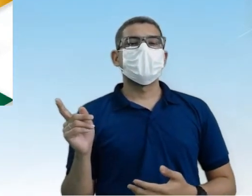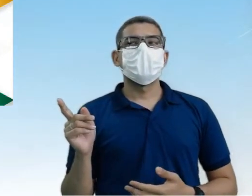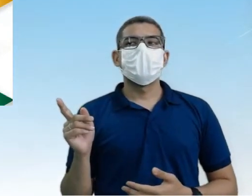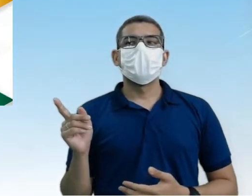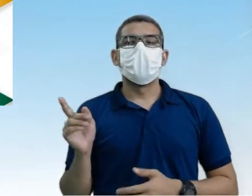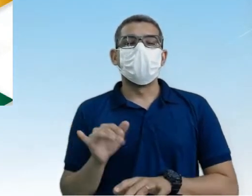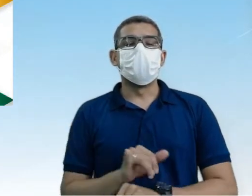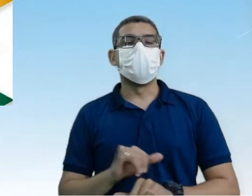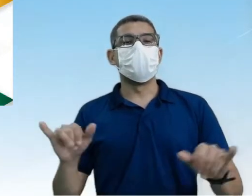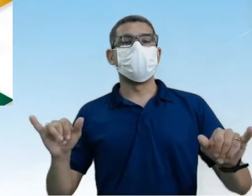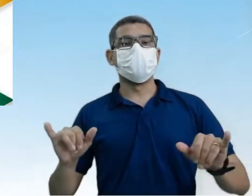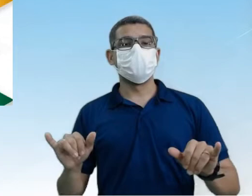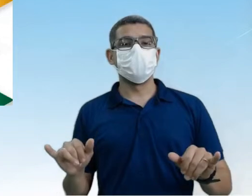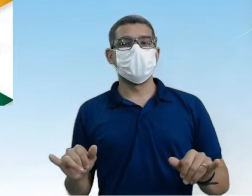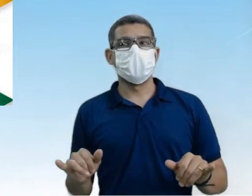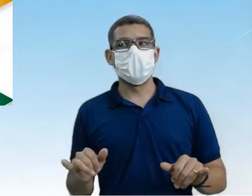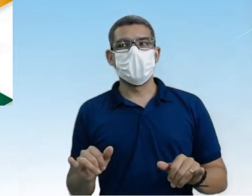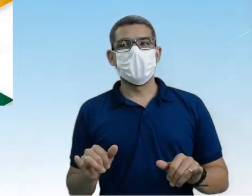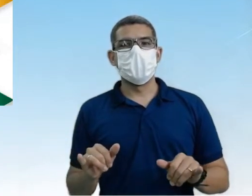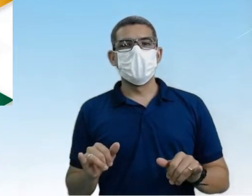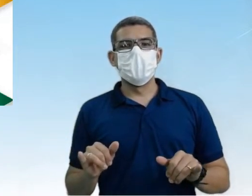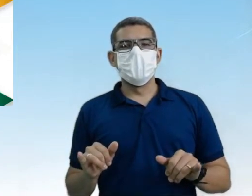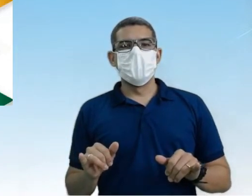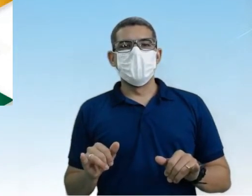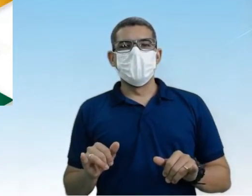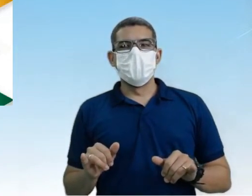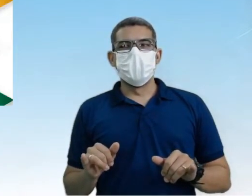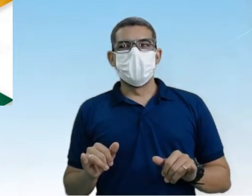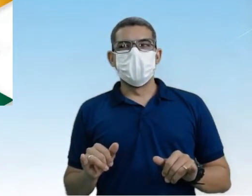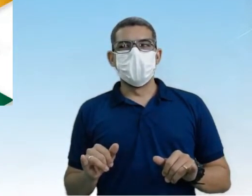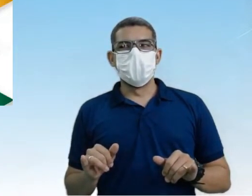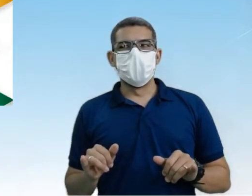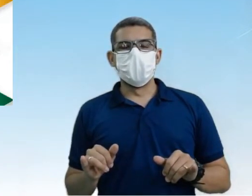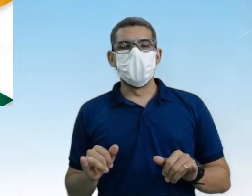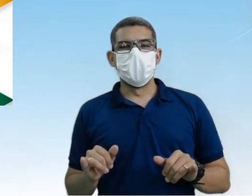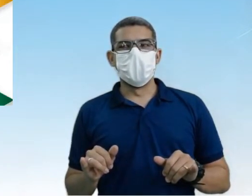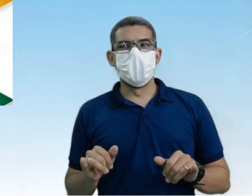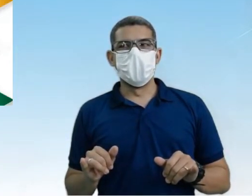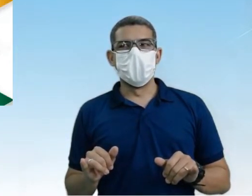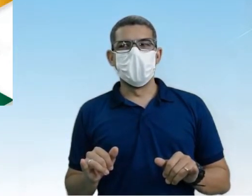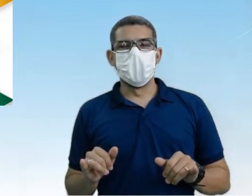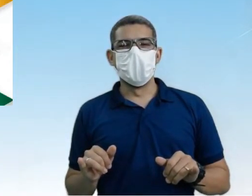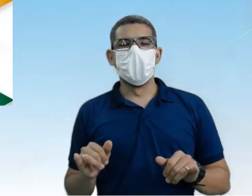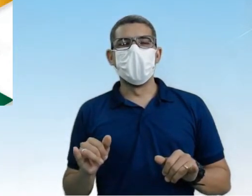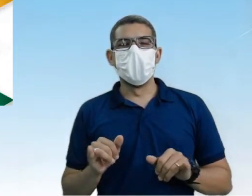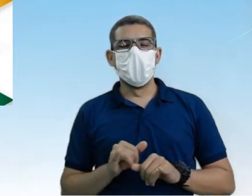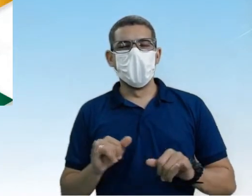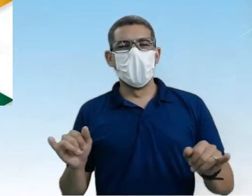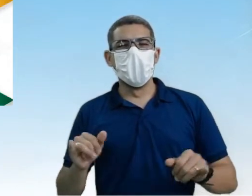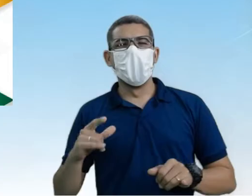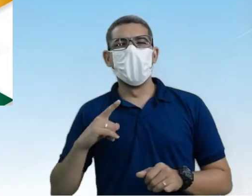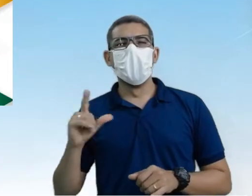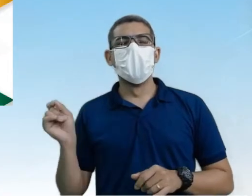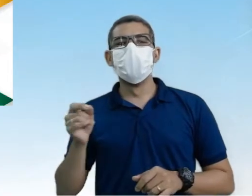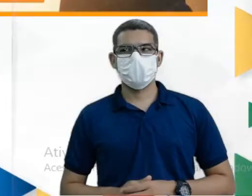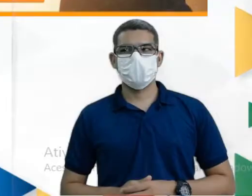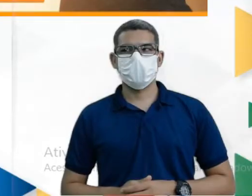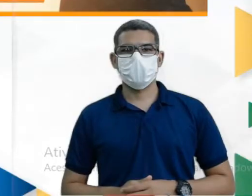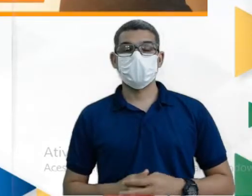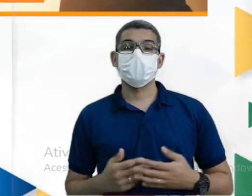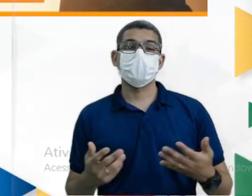esse anúncio dessa peça, dessa publicidade, né, ela sugere,